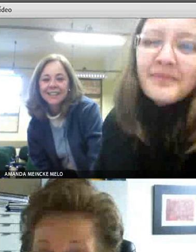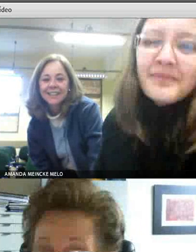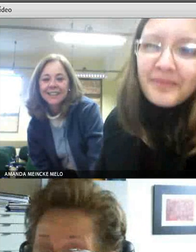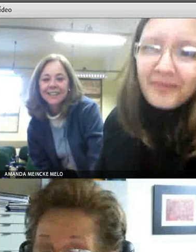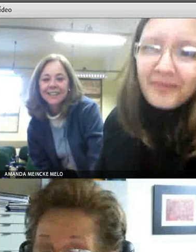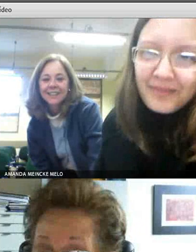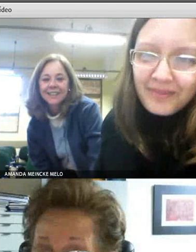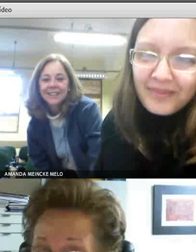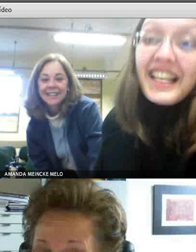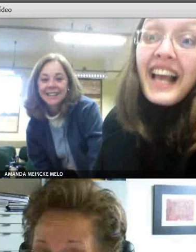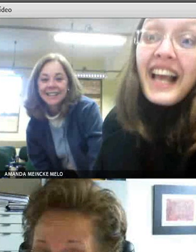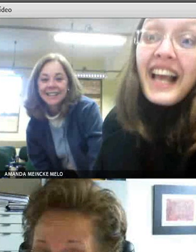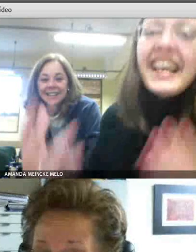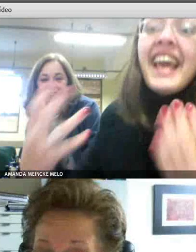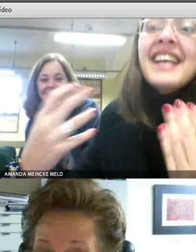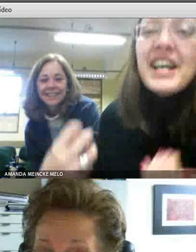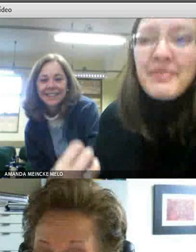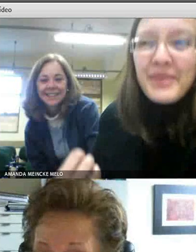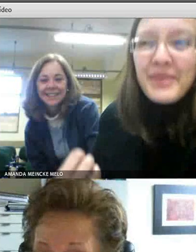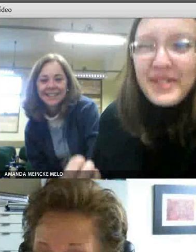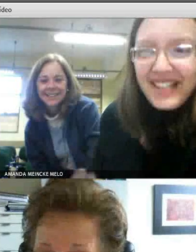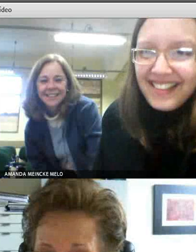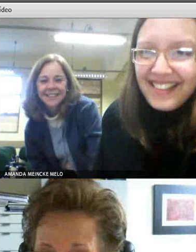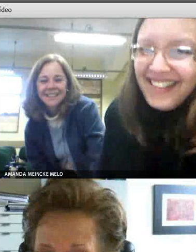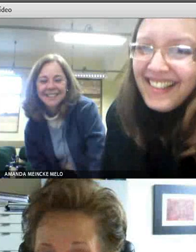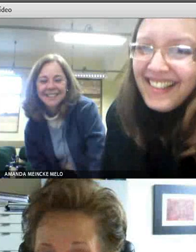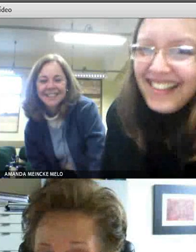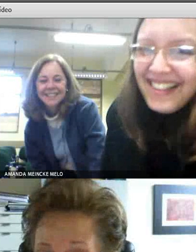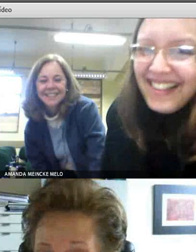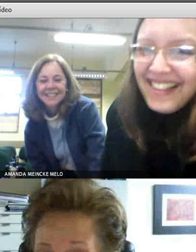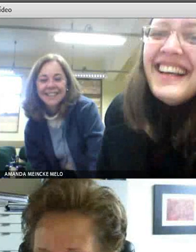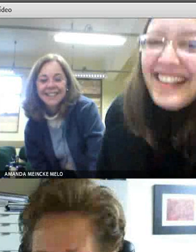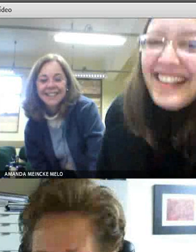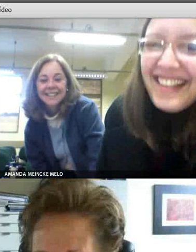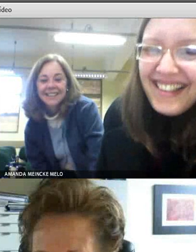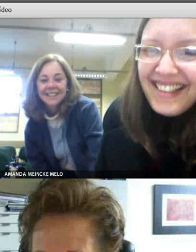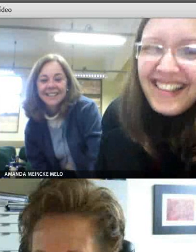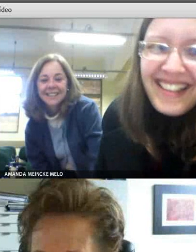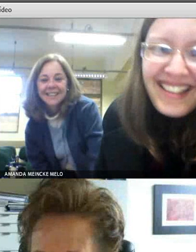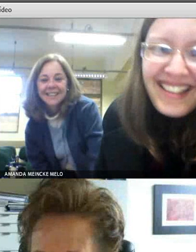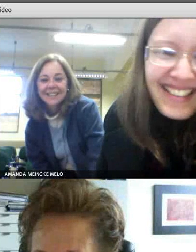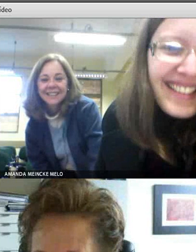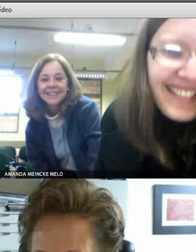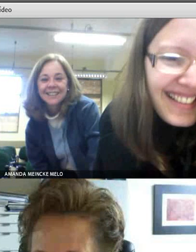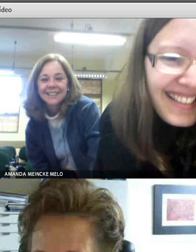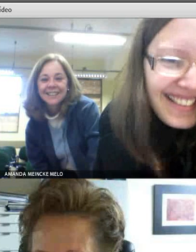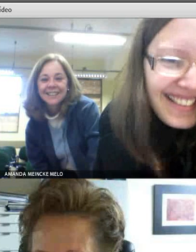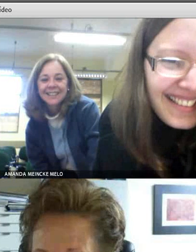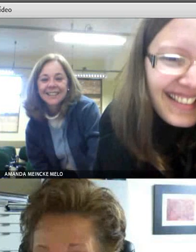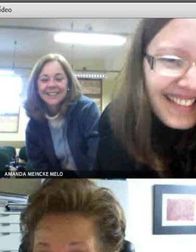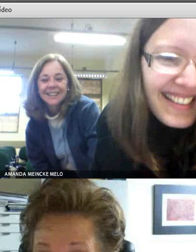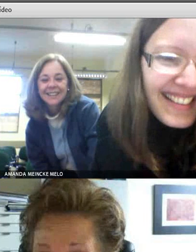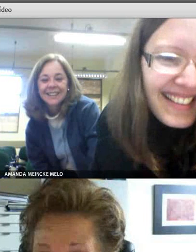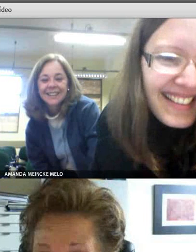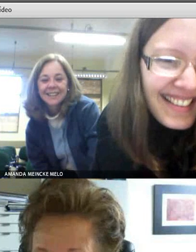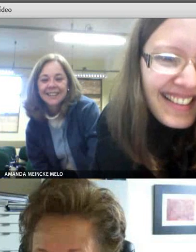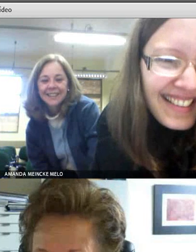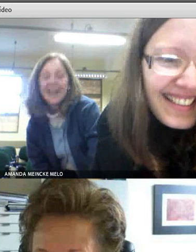Me convida, não me deixa de fora. Quando for, né, para ouvir os outros, adoro aprender. E a gente aprende. Podemos